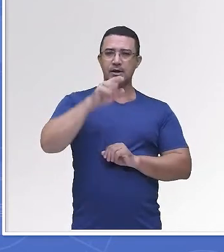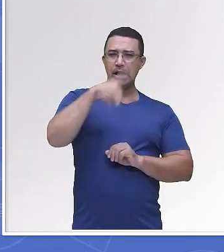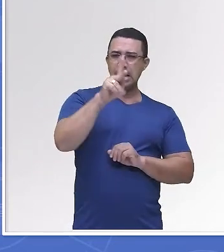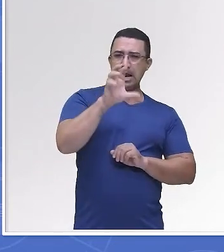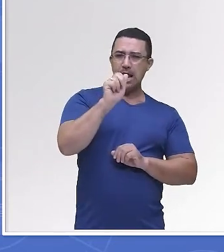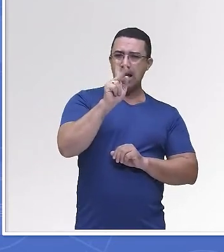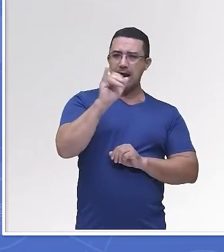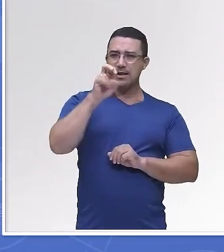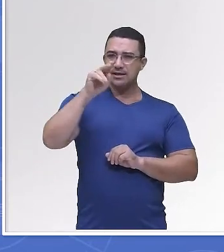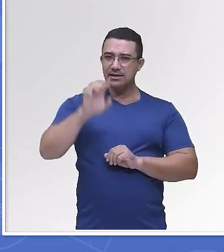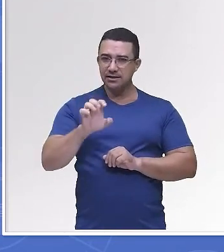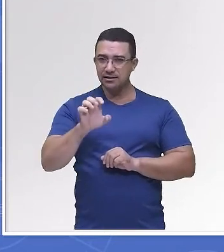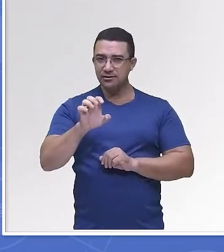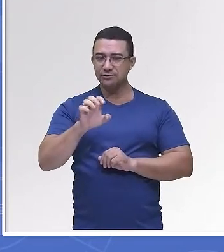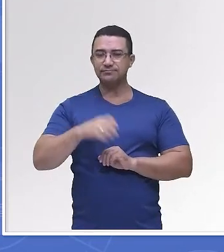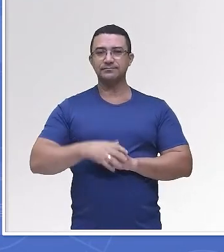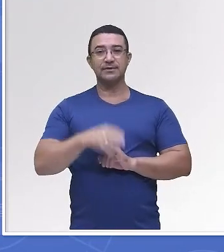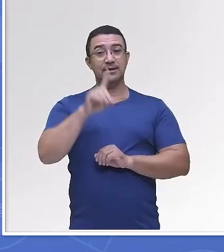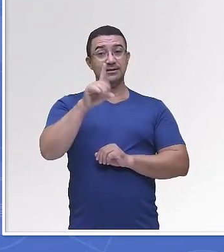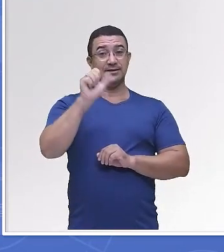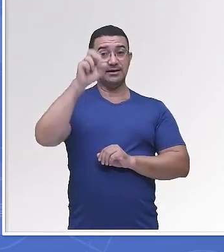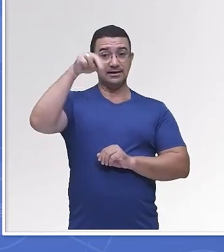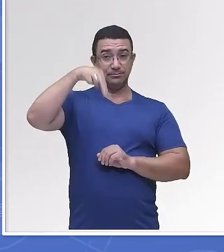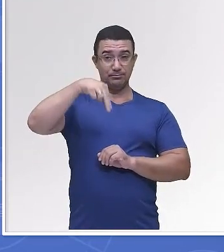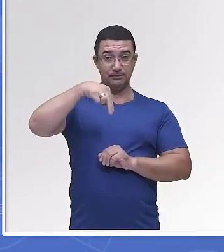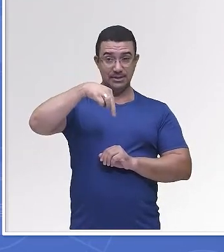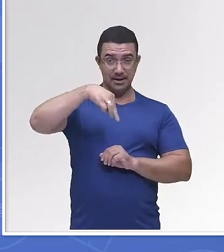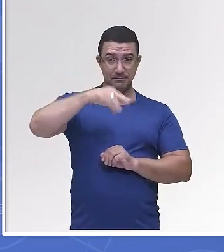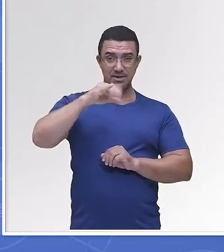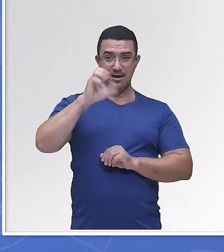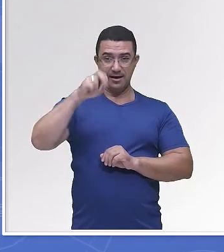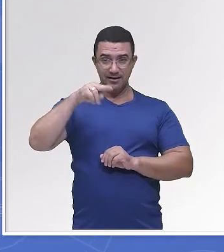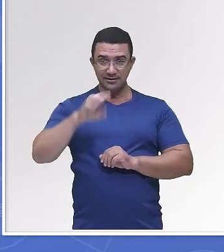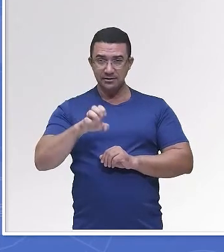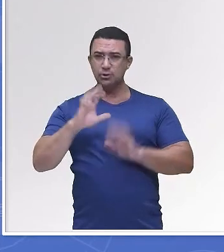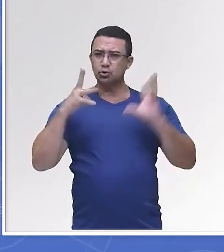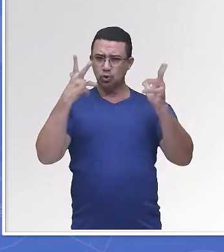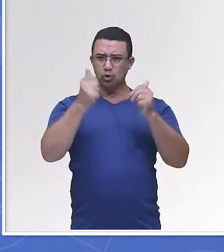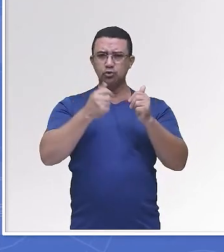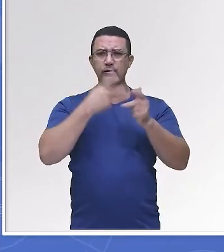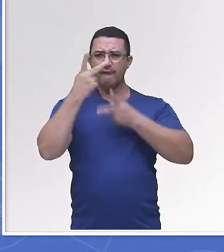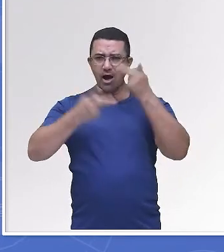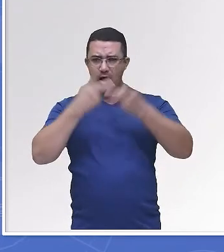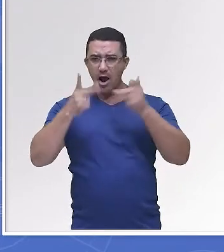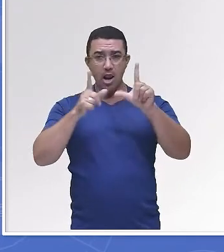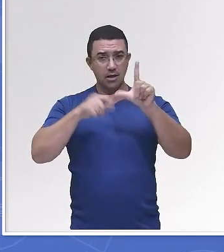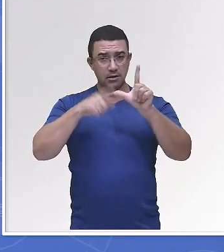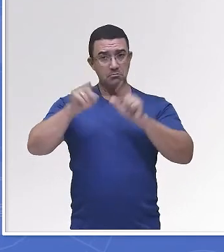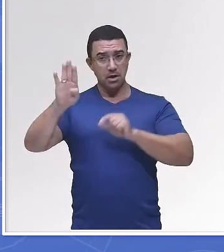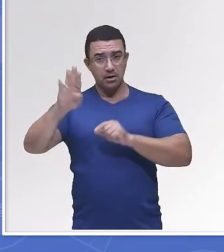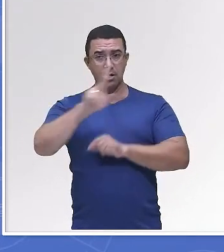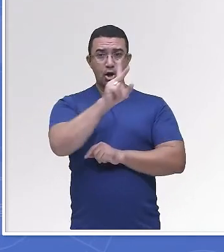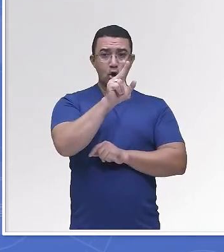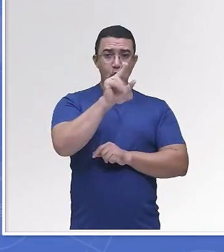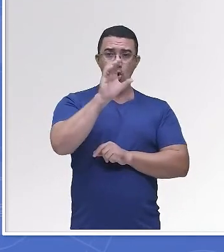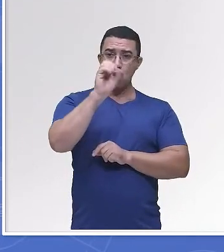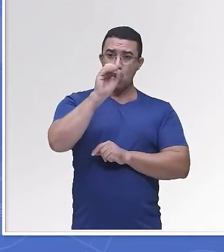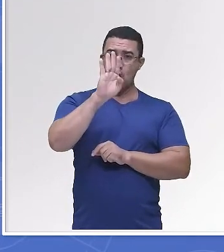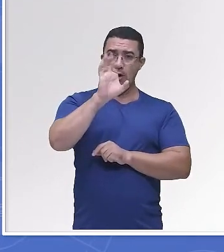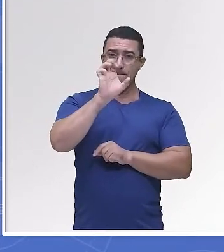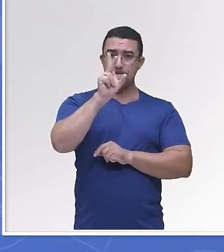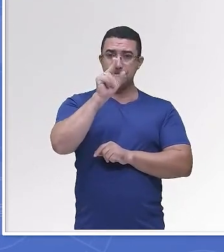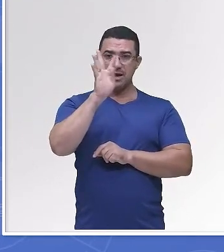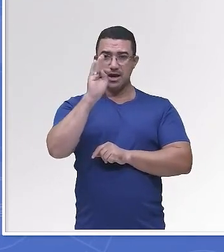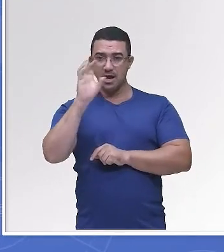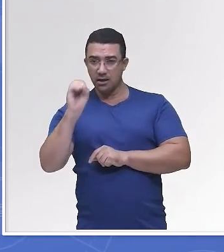né? Darliane, Daverson, todos indicando a letra B, Roberto, né? Gustavo,